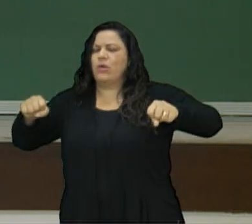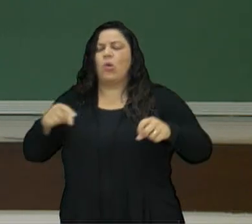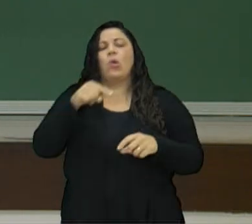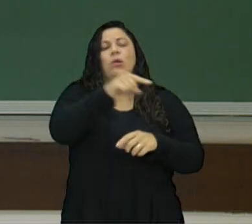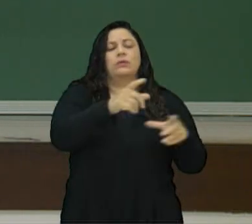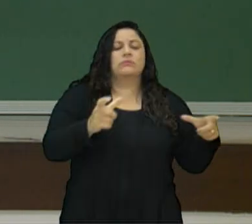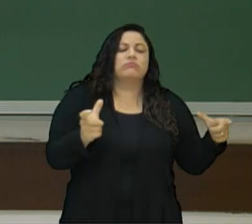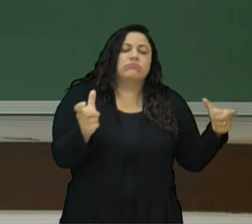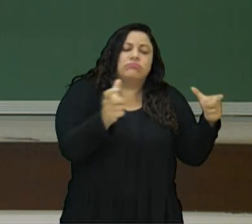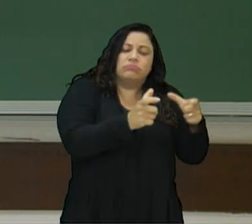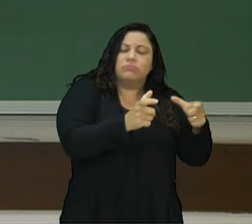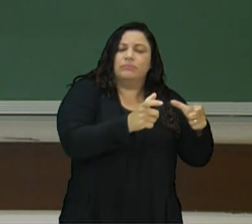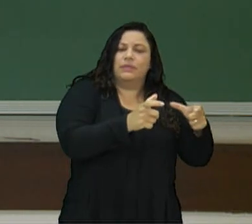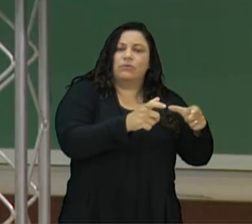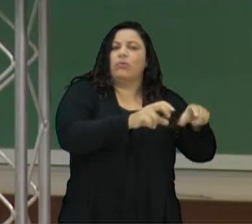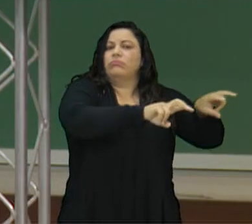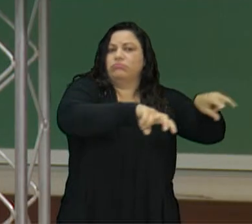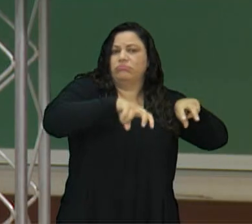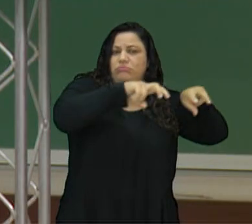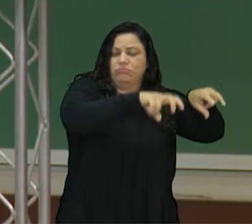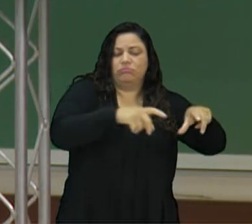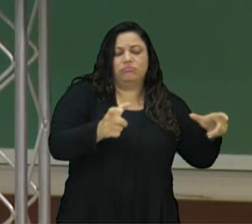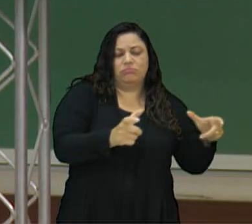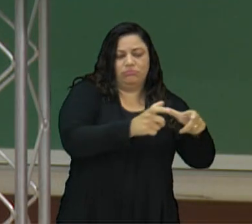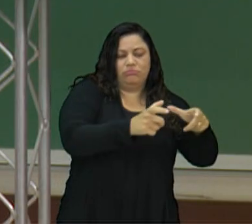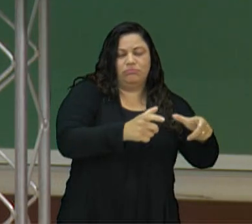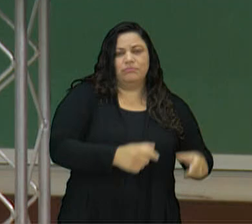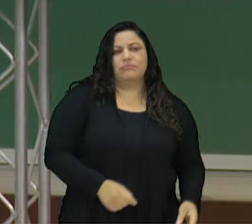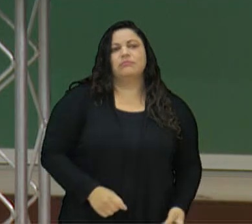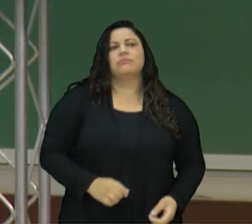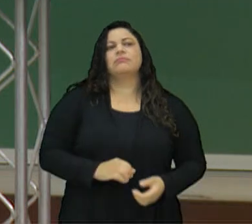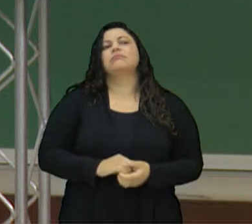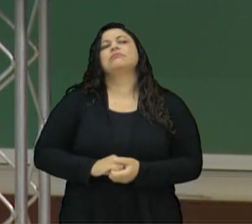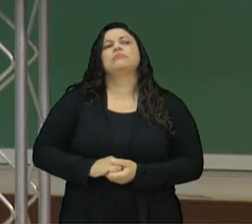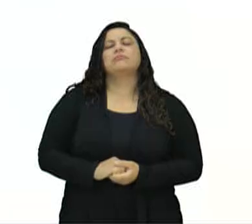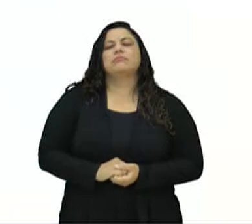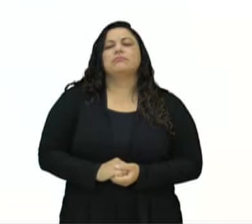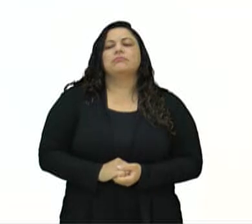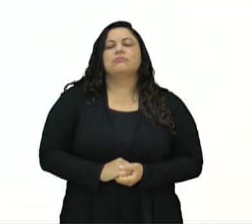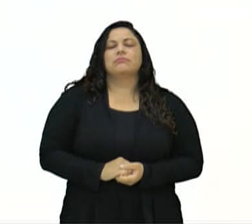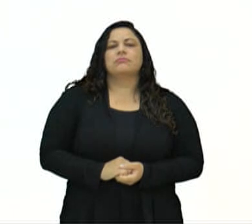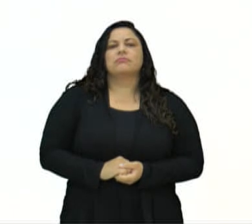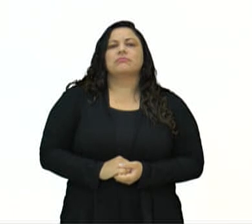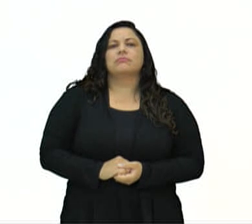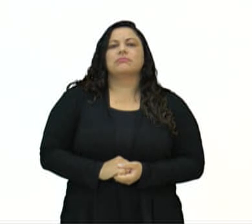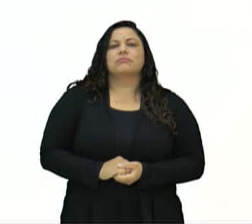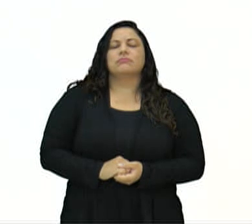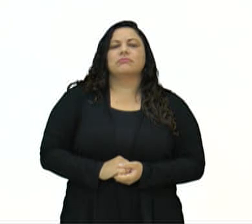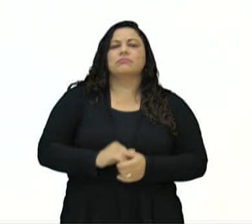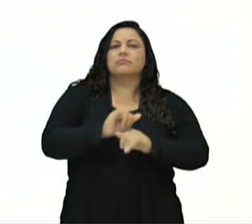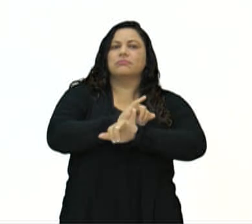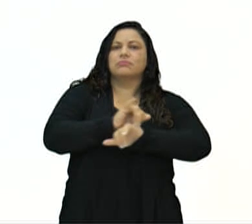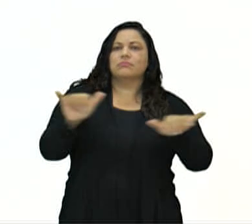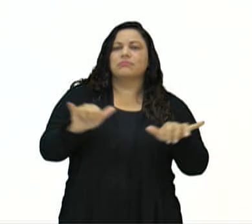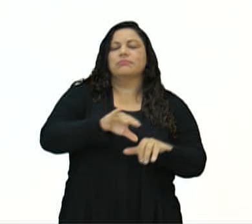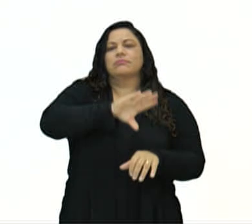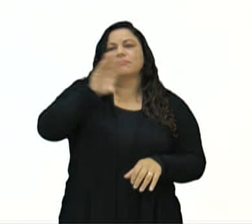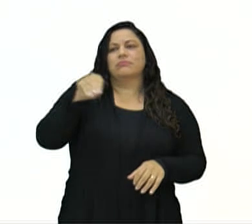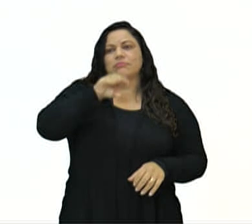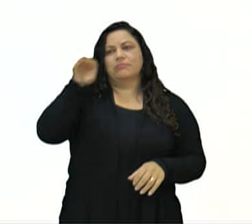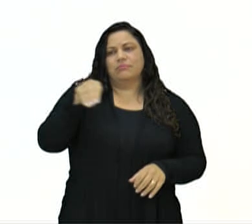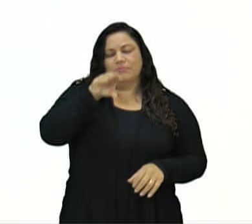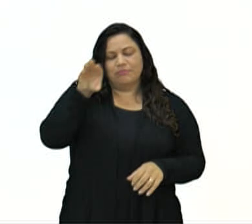pouco menor em extensão. A ver, então, haciendas em venta em Chipal, quilômetro